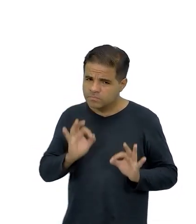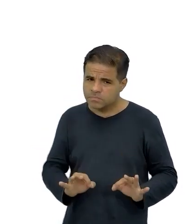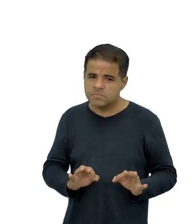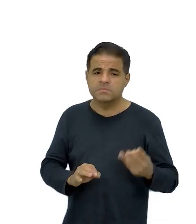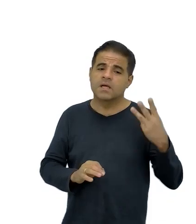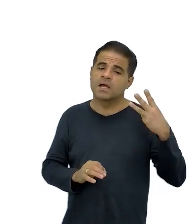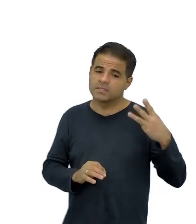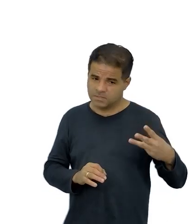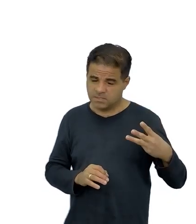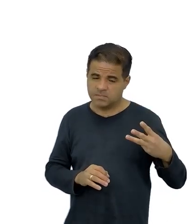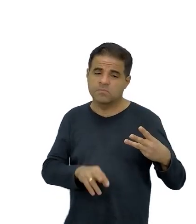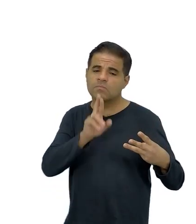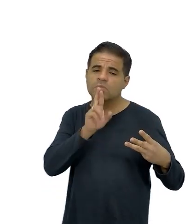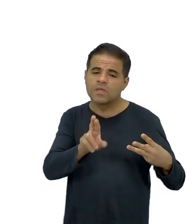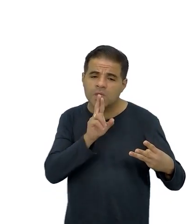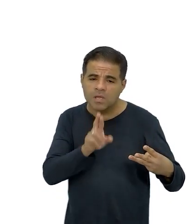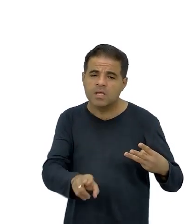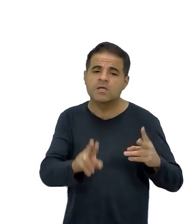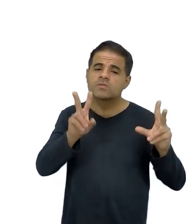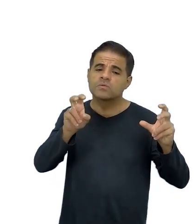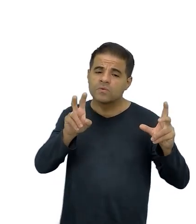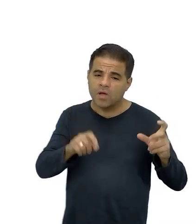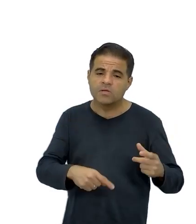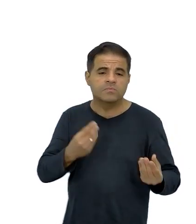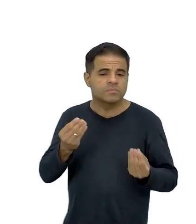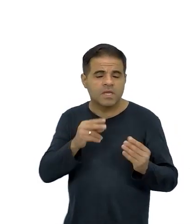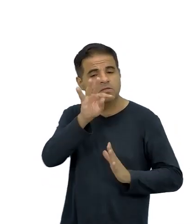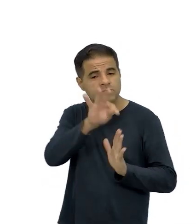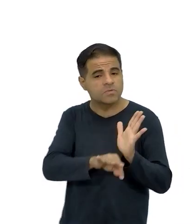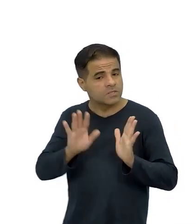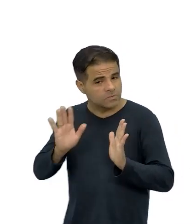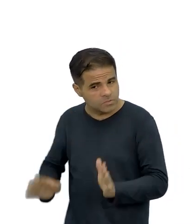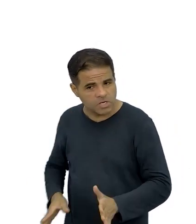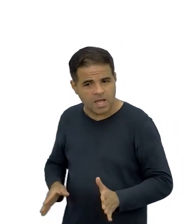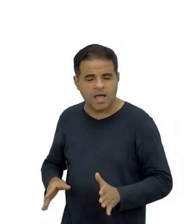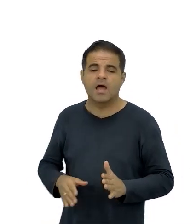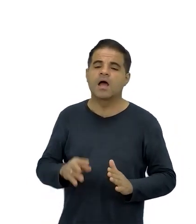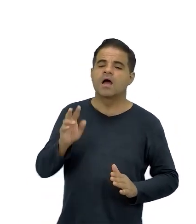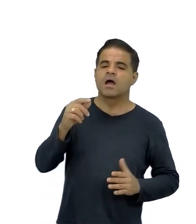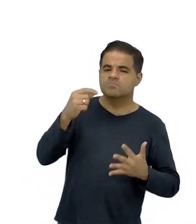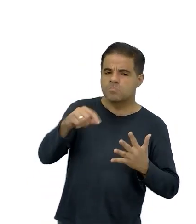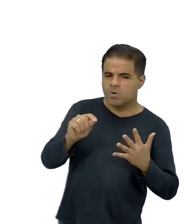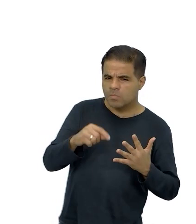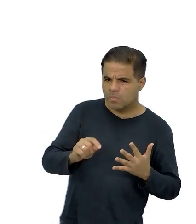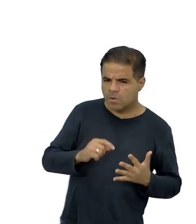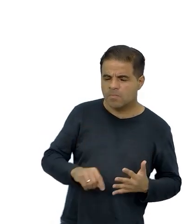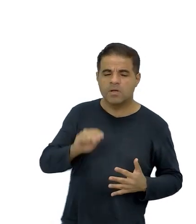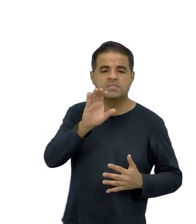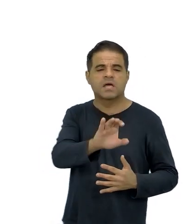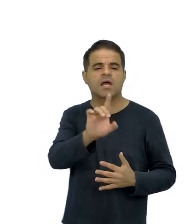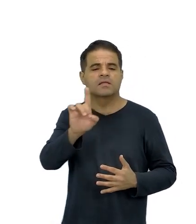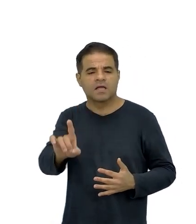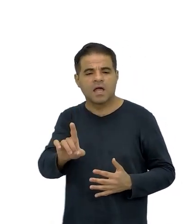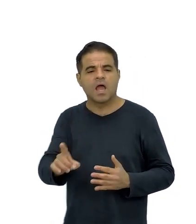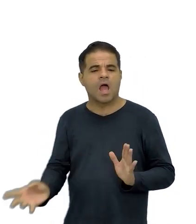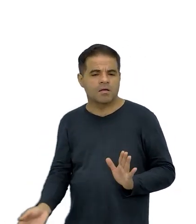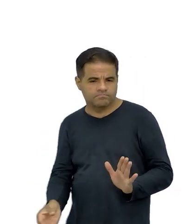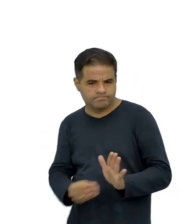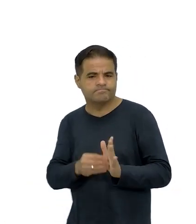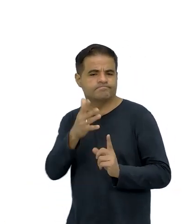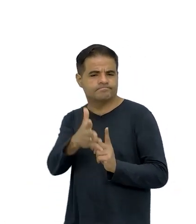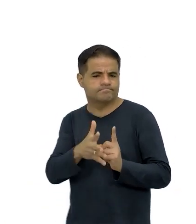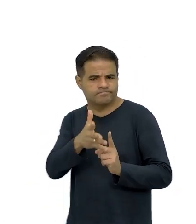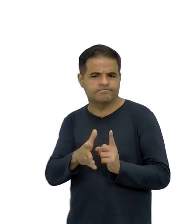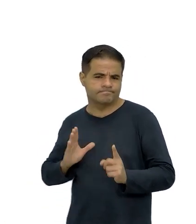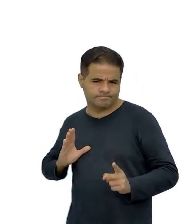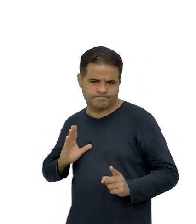Na 3, responder questões sobre o texto lido. Os itens C e D incidem sobre o